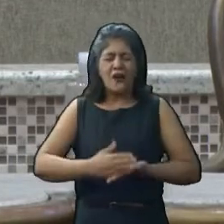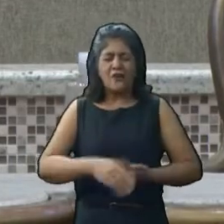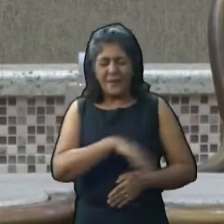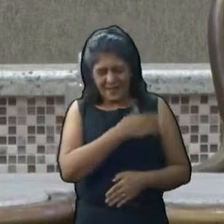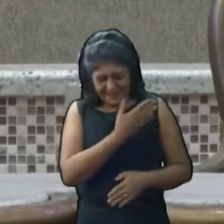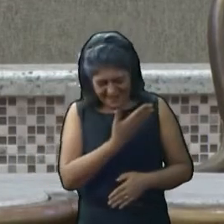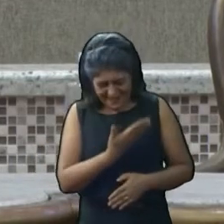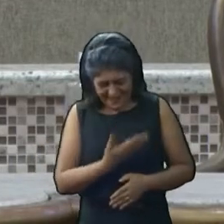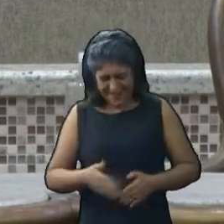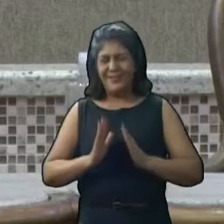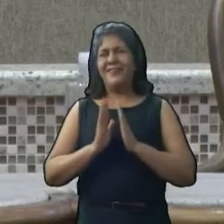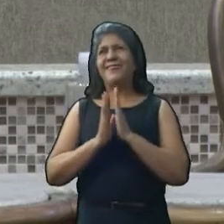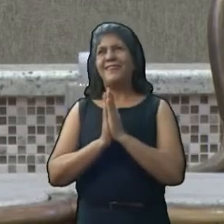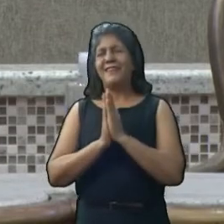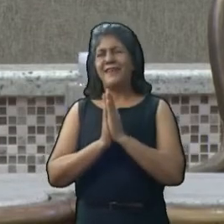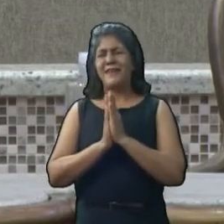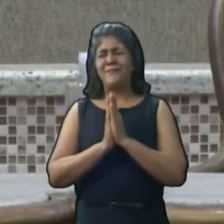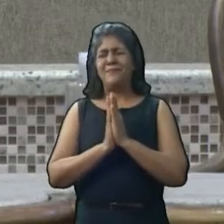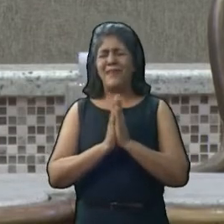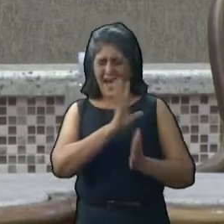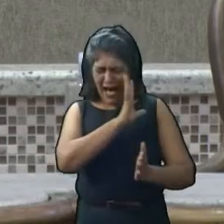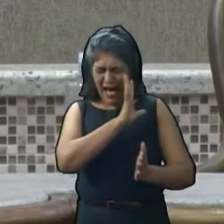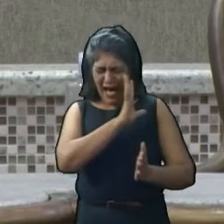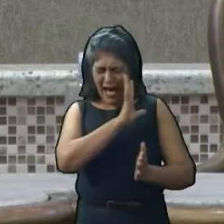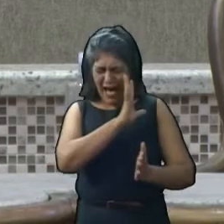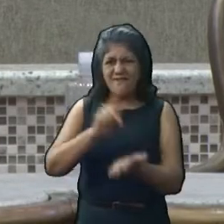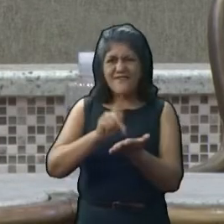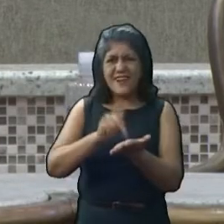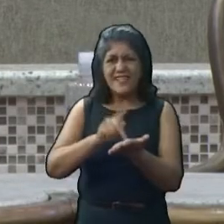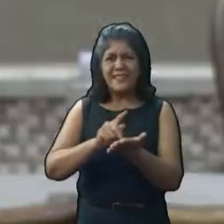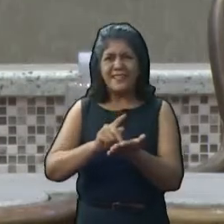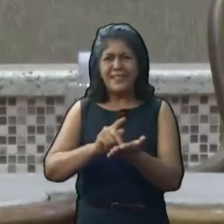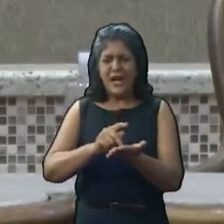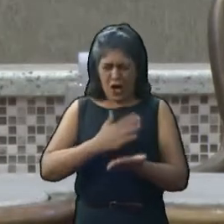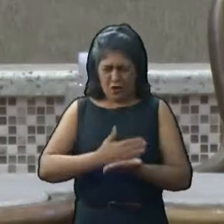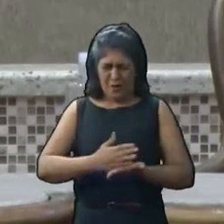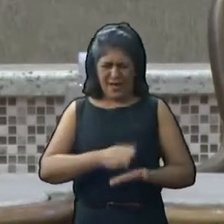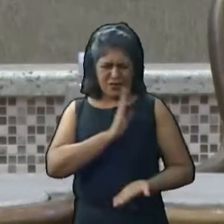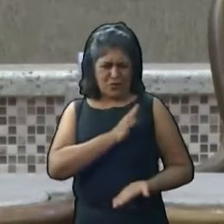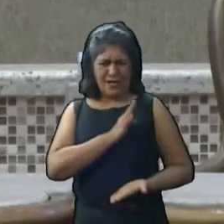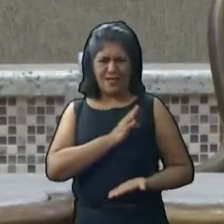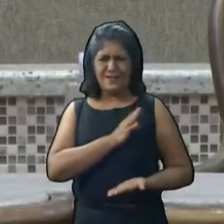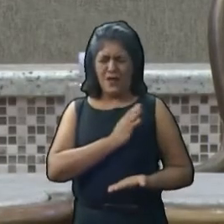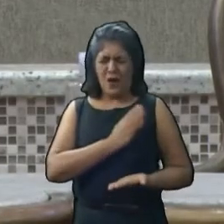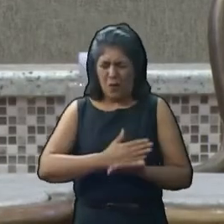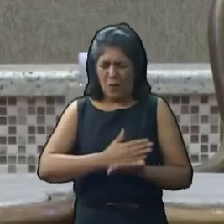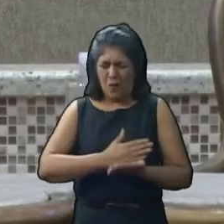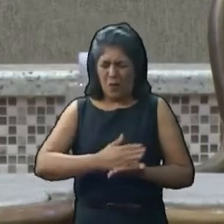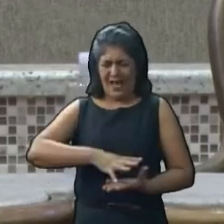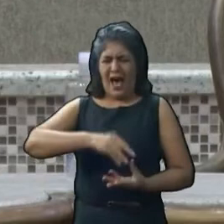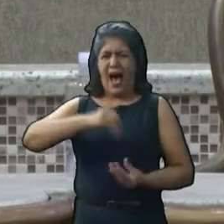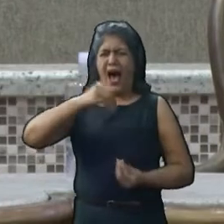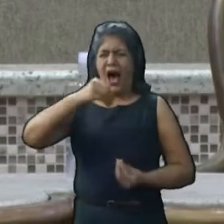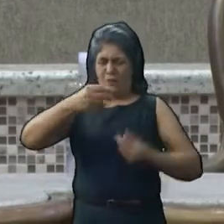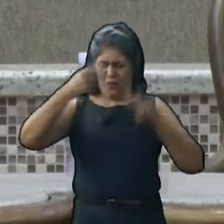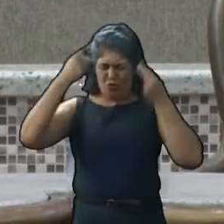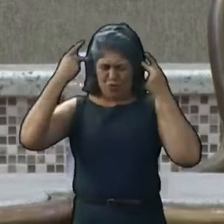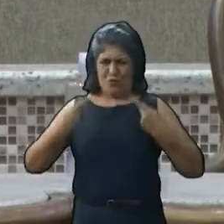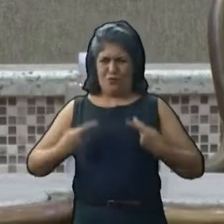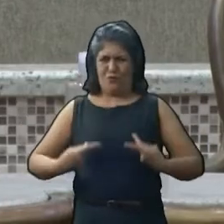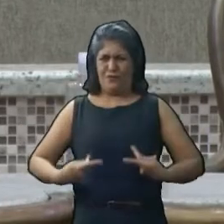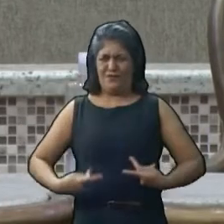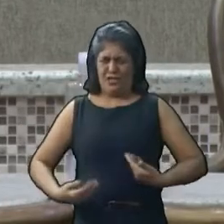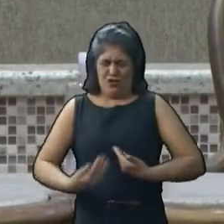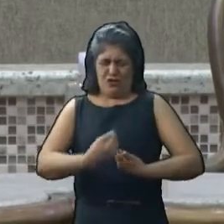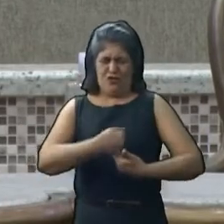render é uma adoração genuína é uma adoração que parte da alma e ela alcança todos os seus da pessoa um